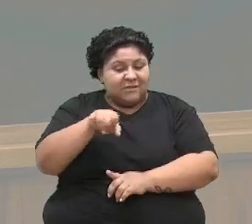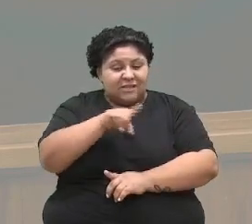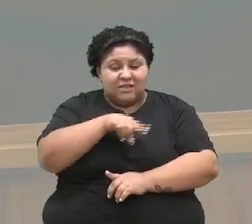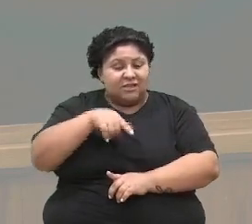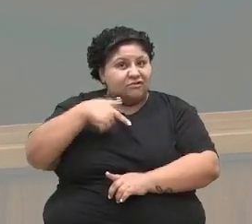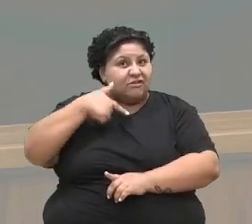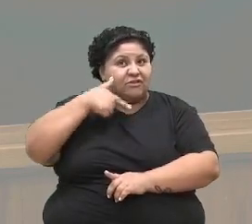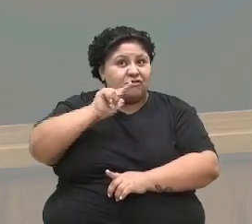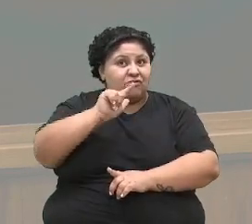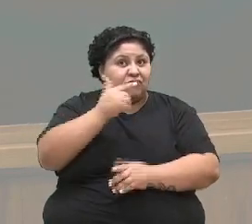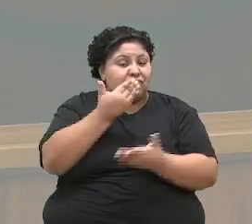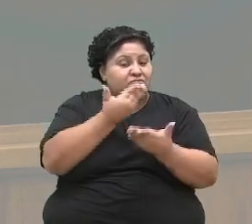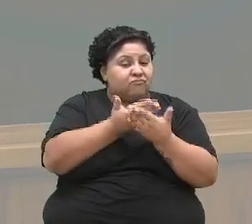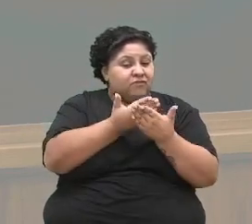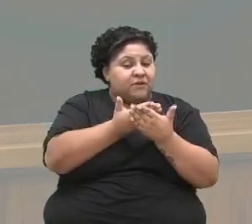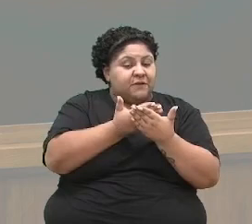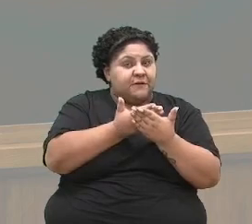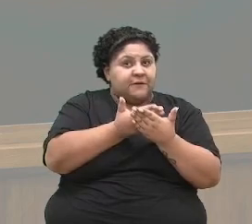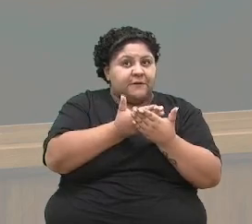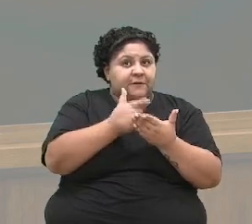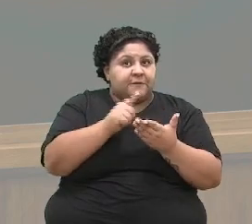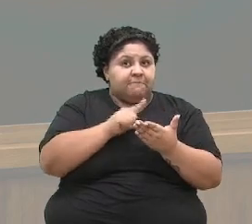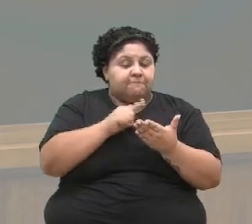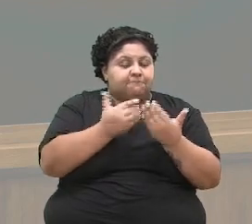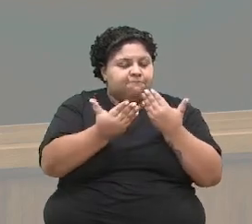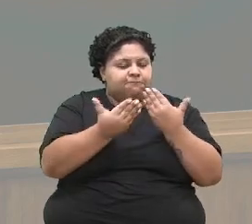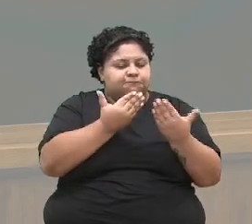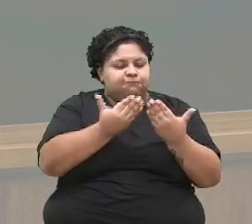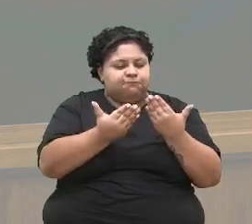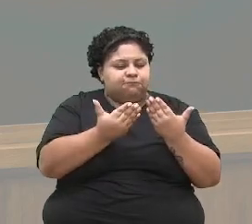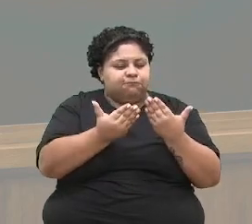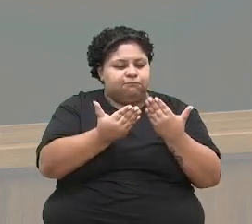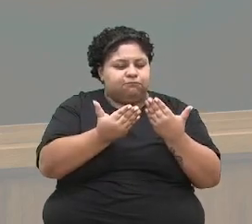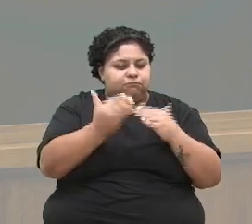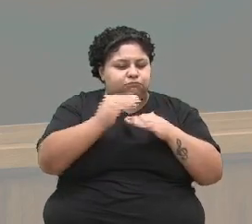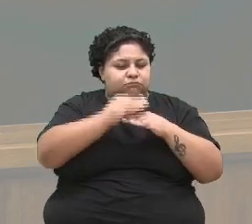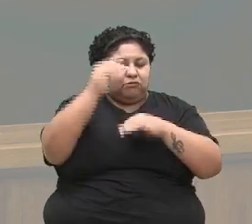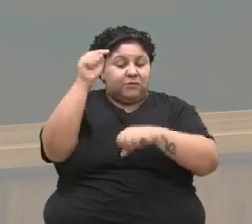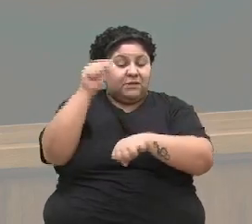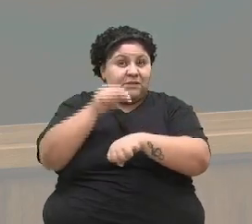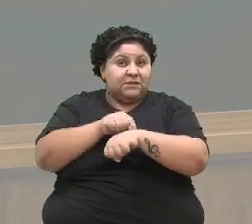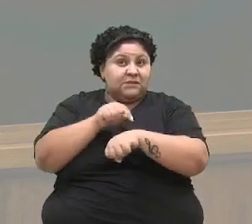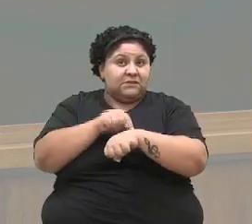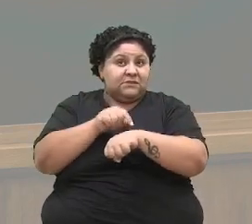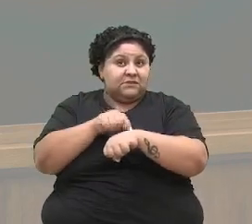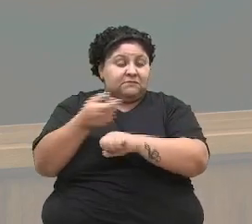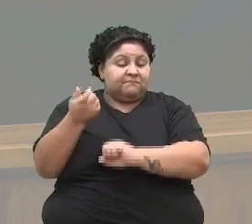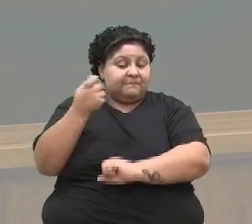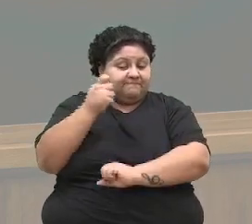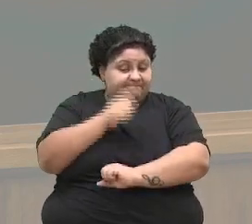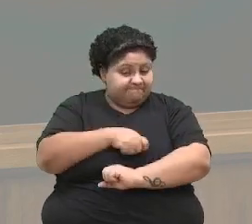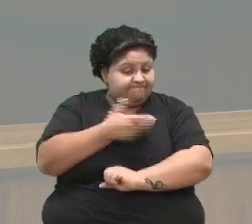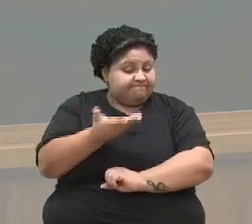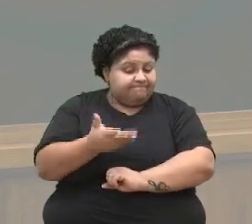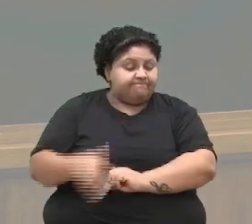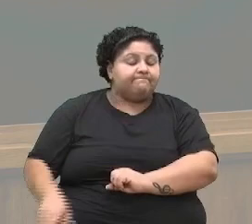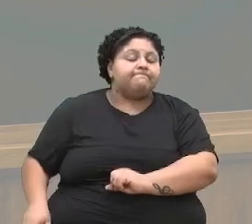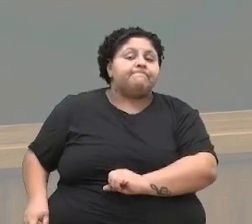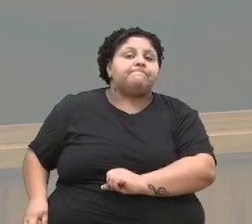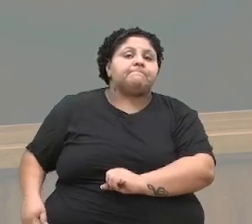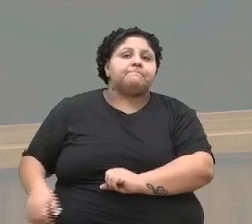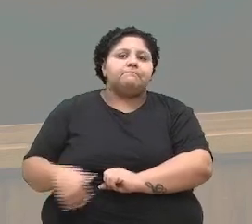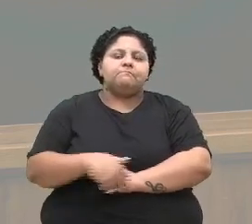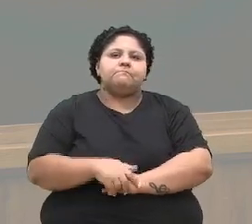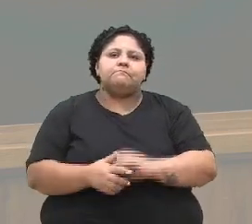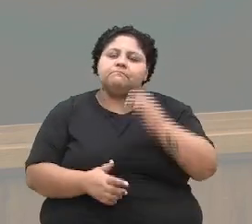conseguirmos estudar e ter uma análise com mais tempo como seria necessário, né?